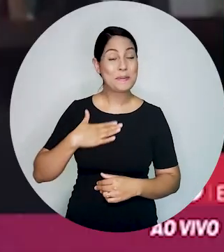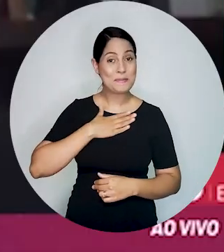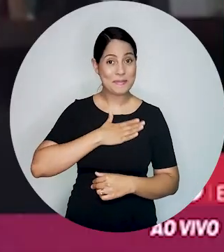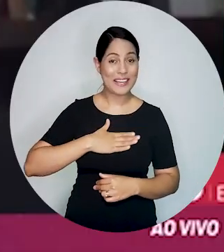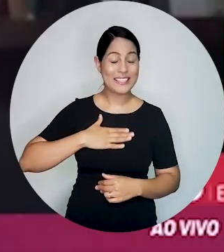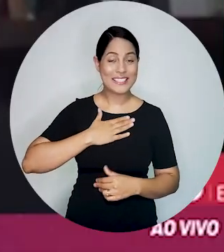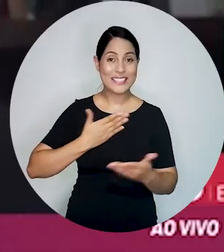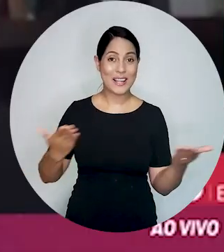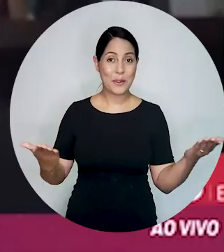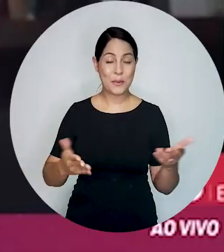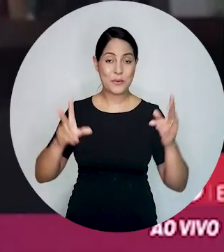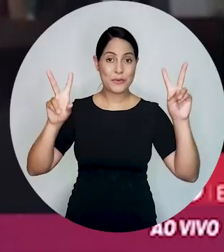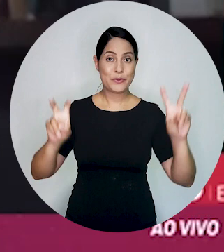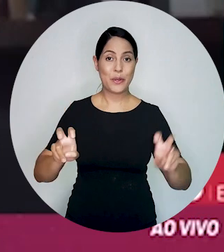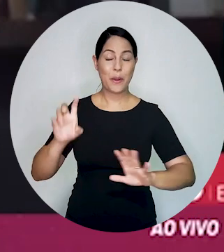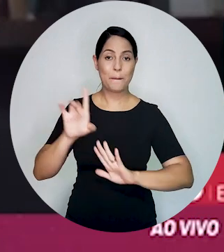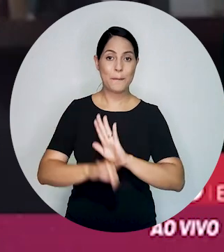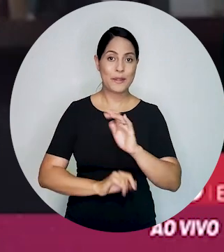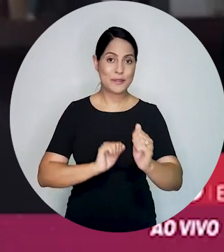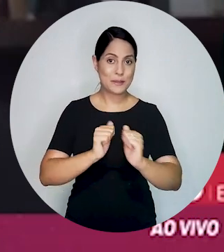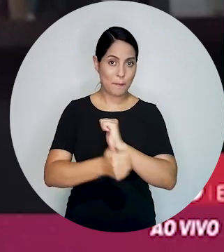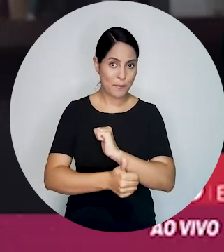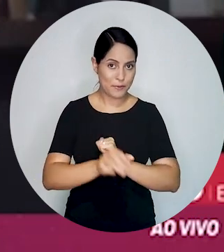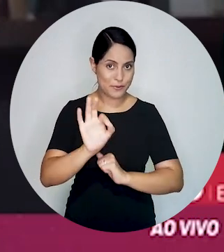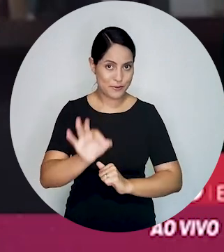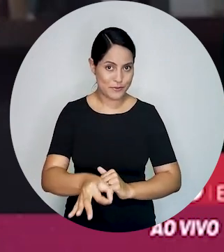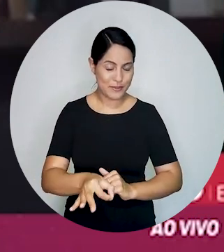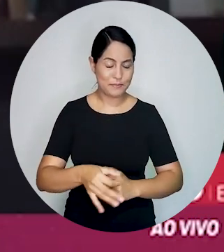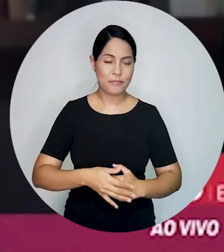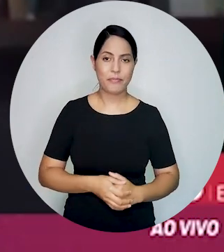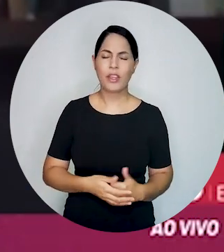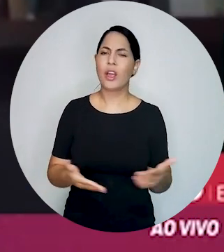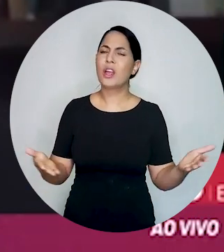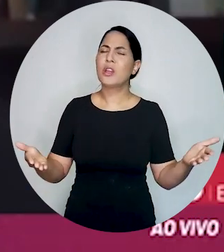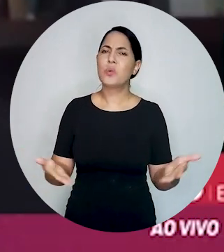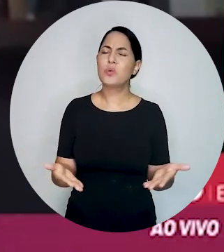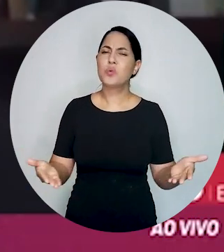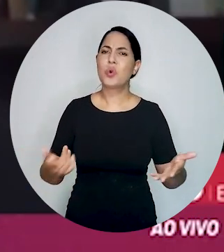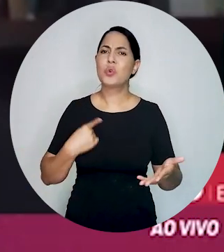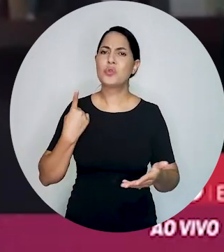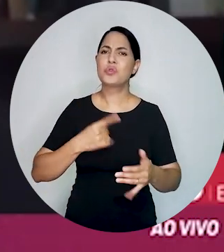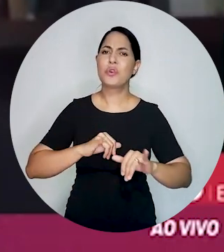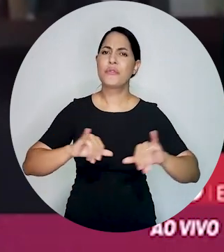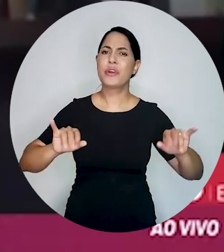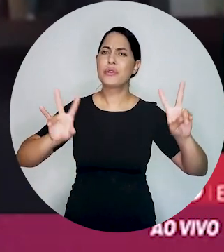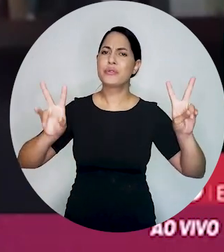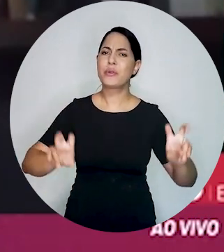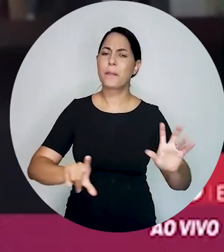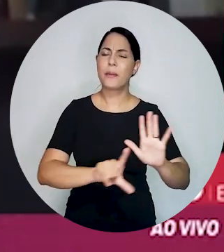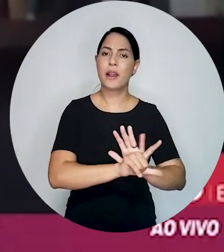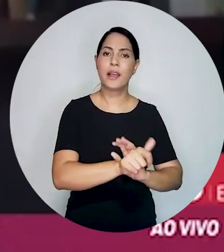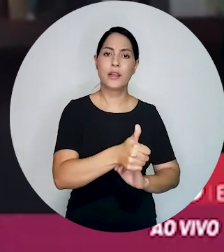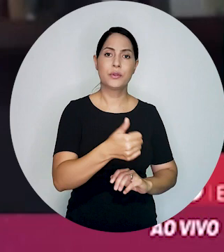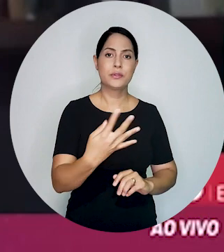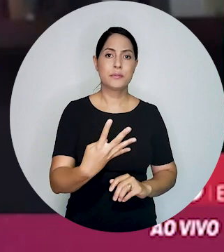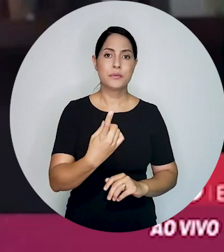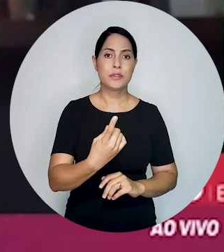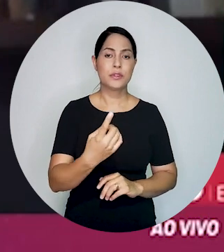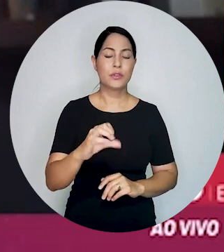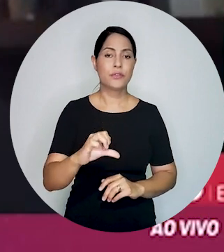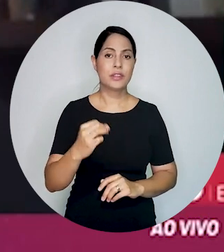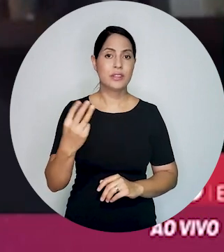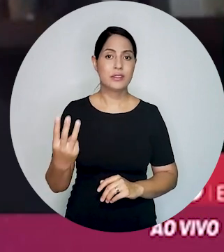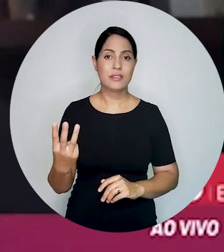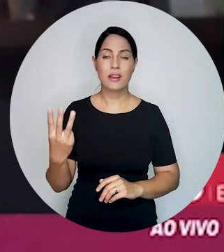falar sobre direito desportivo e principalmente sobre essa lei, a